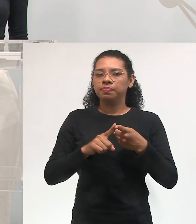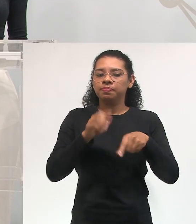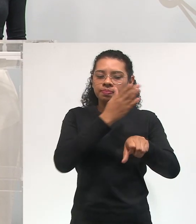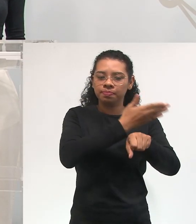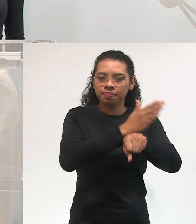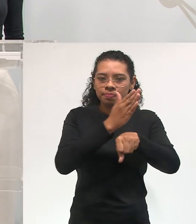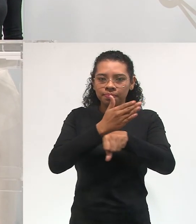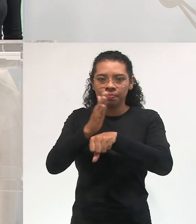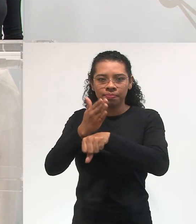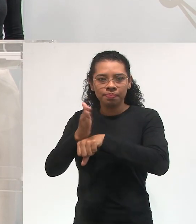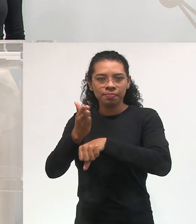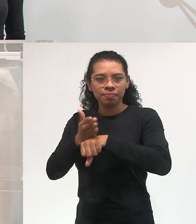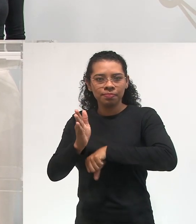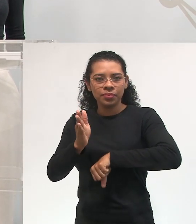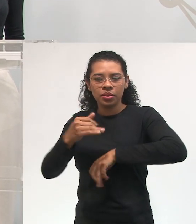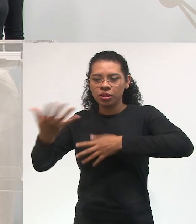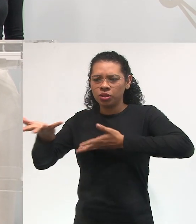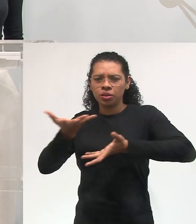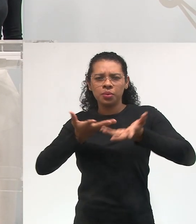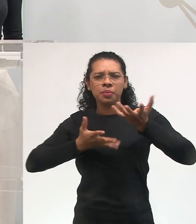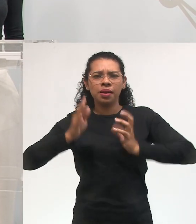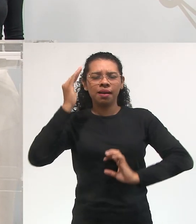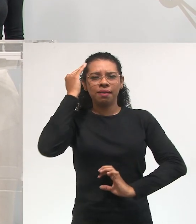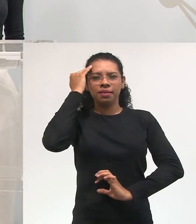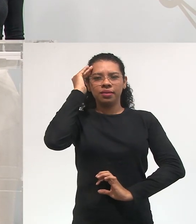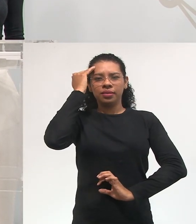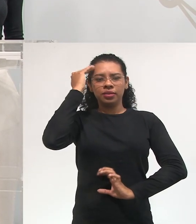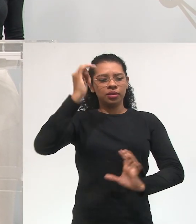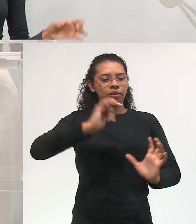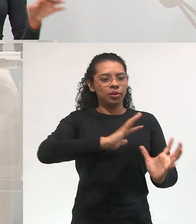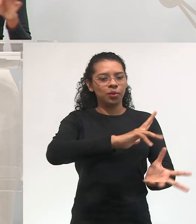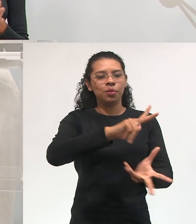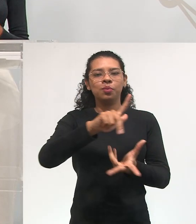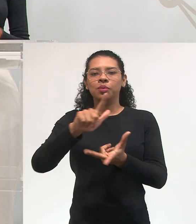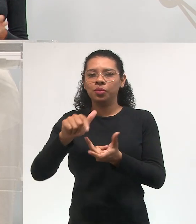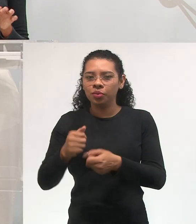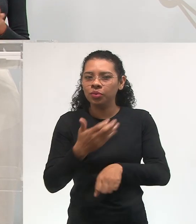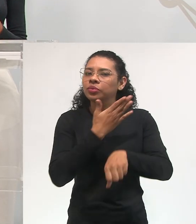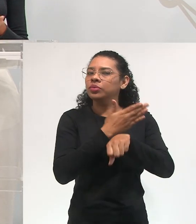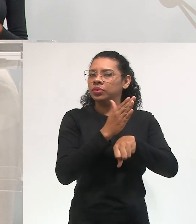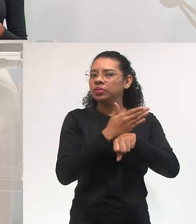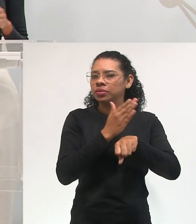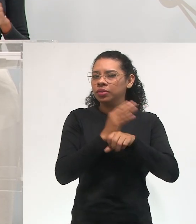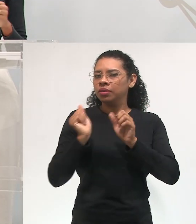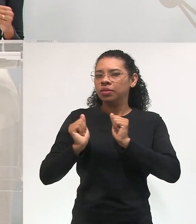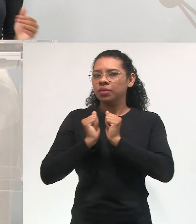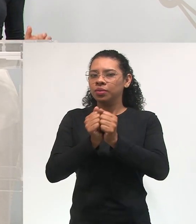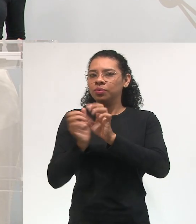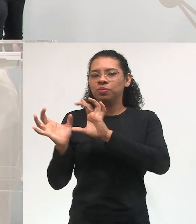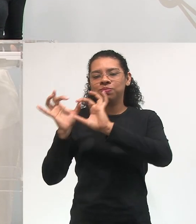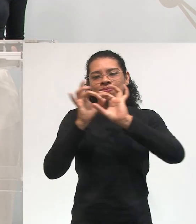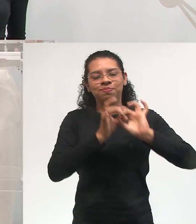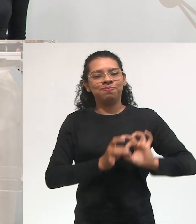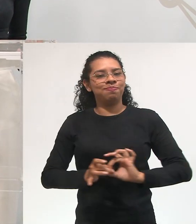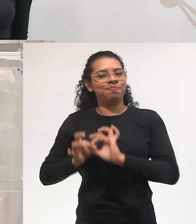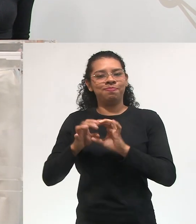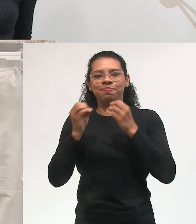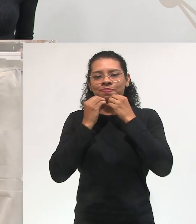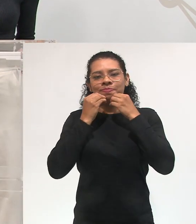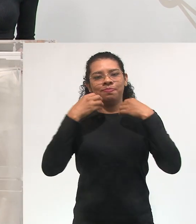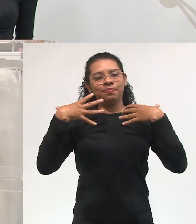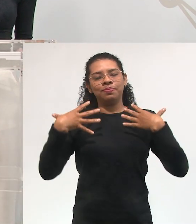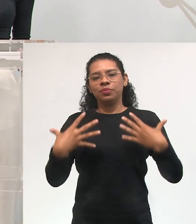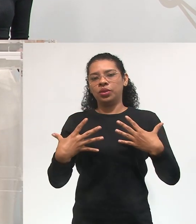forma de compreender o mundo na prática, né? Então, essa junção de teoria e prática para